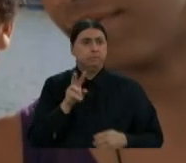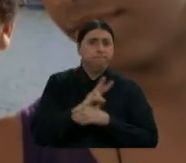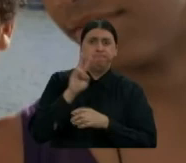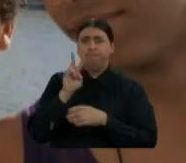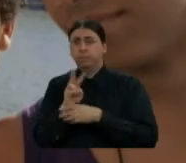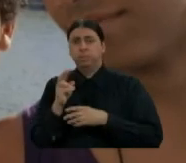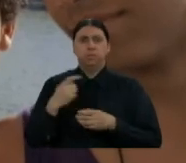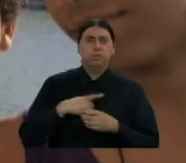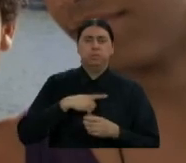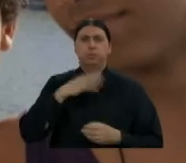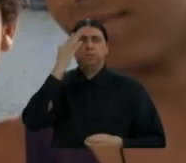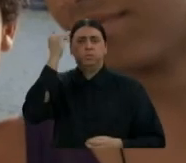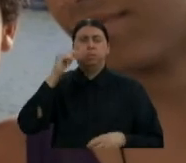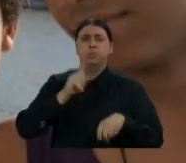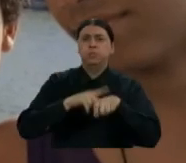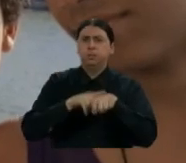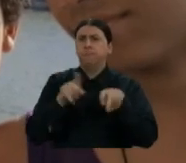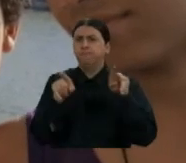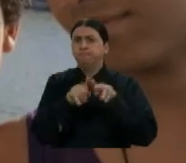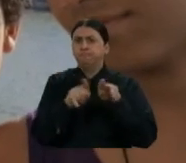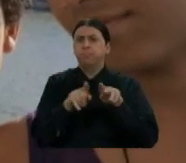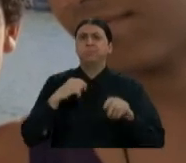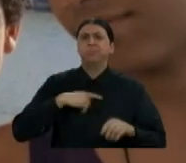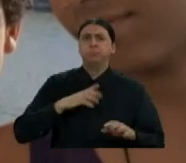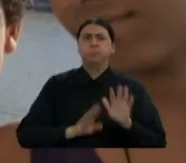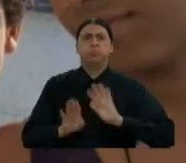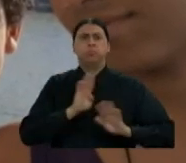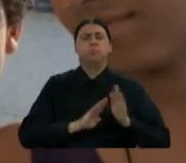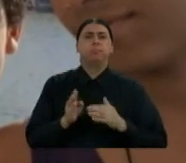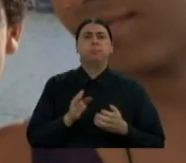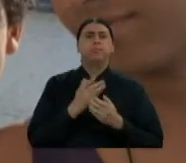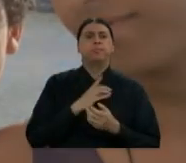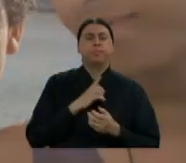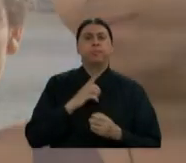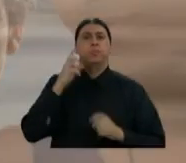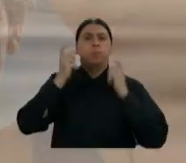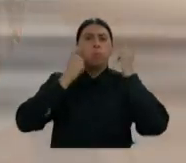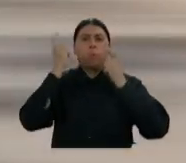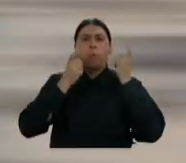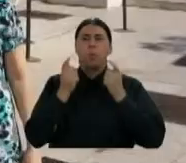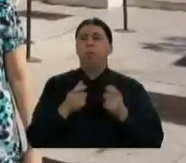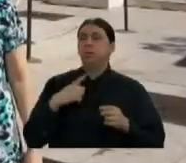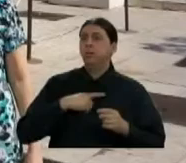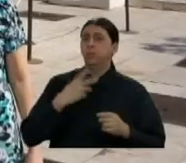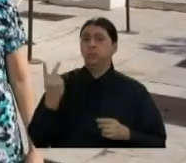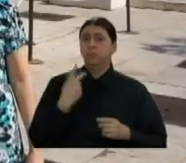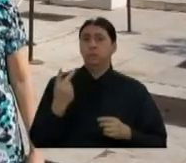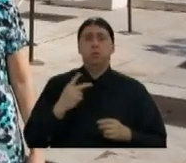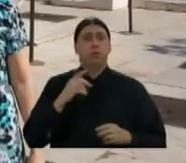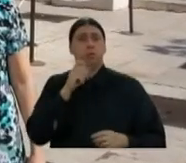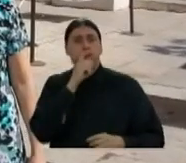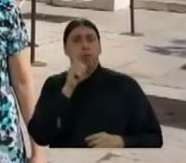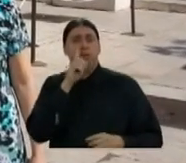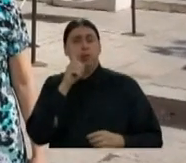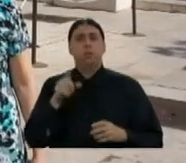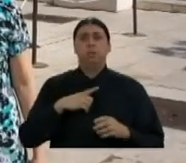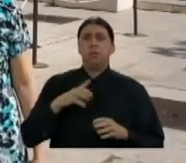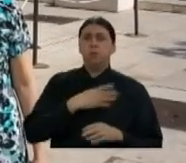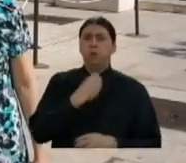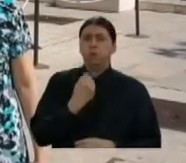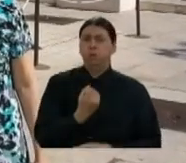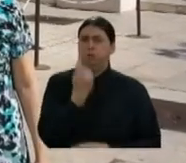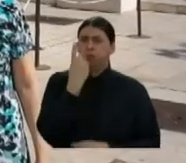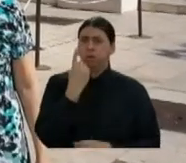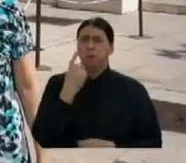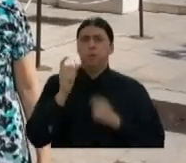eu imaginava que talvez essa divisão é de preocupações enfim não seu filho único período além